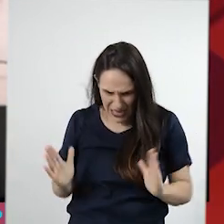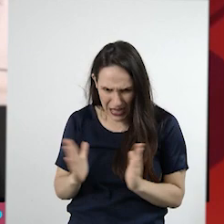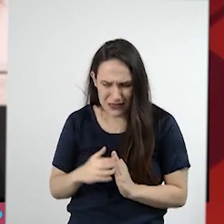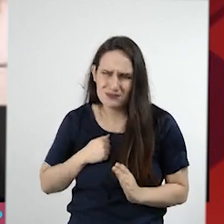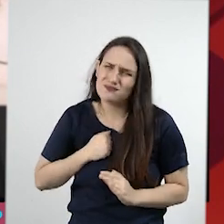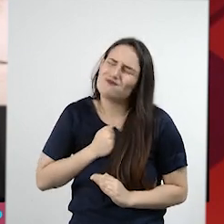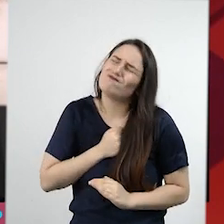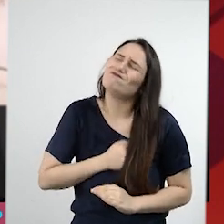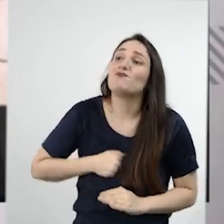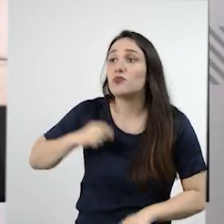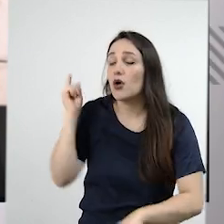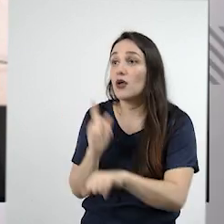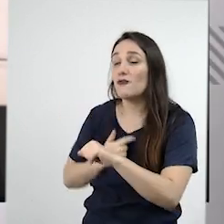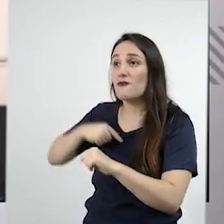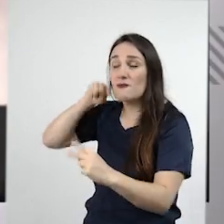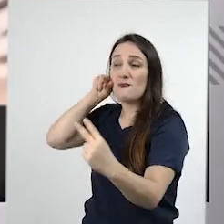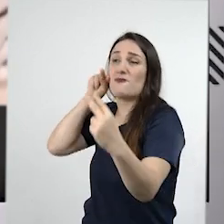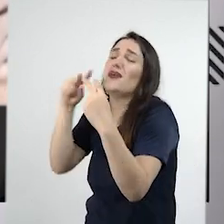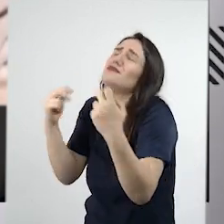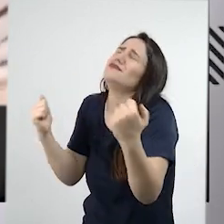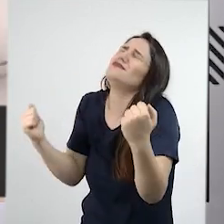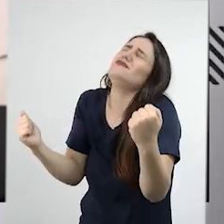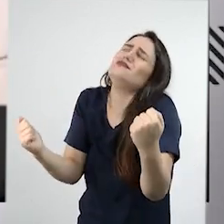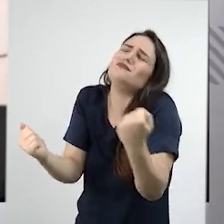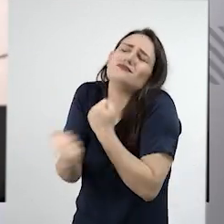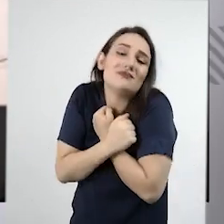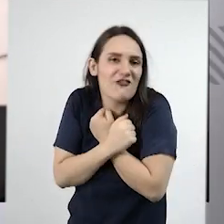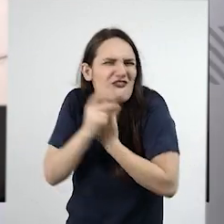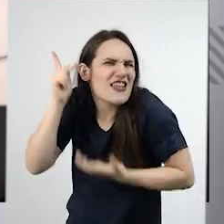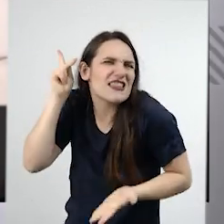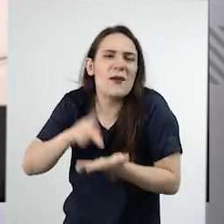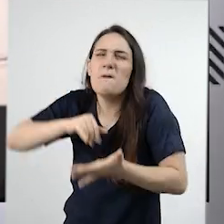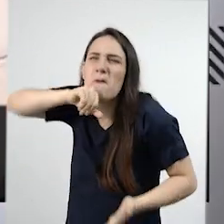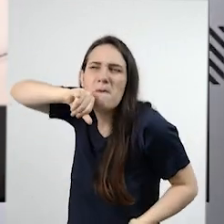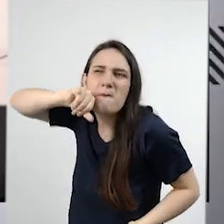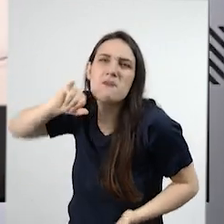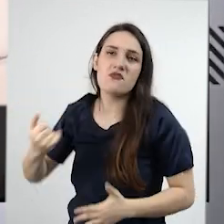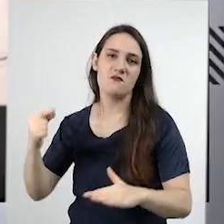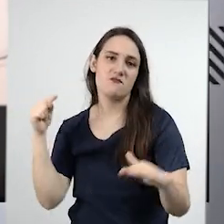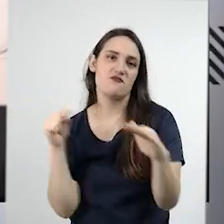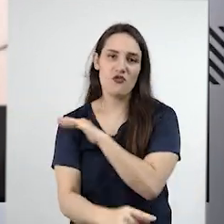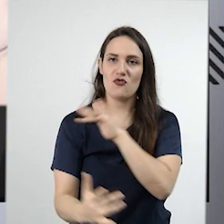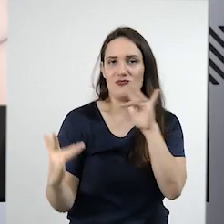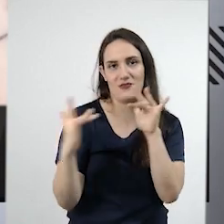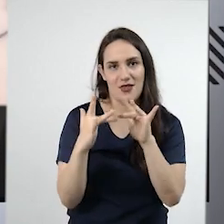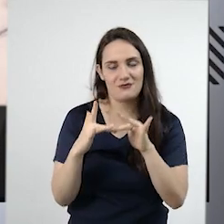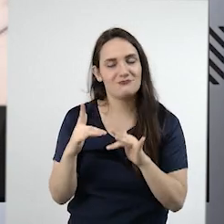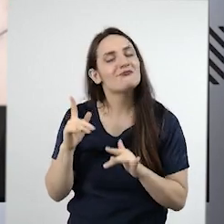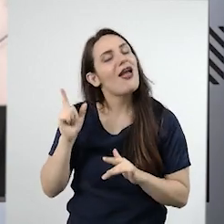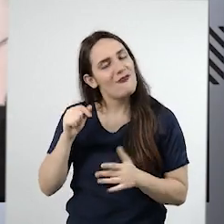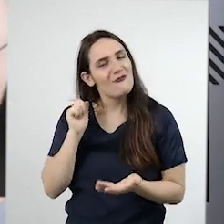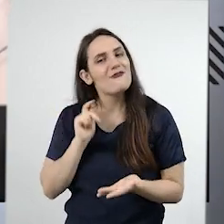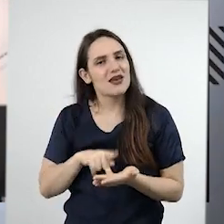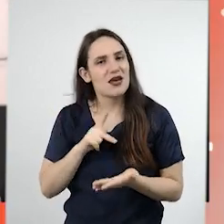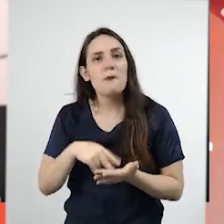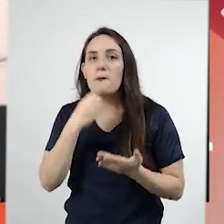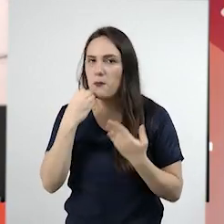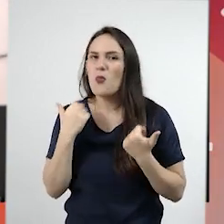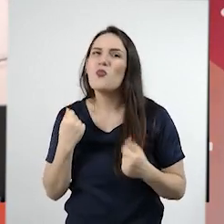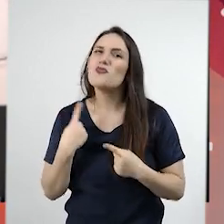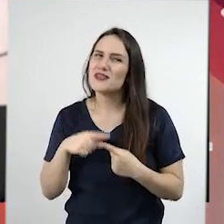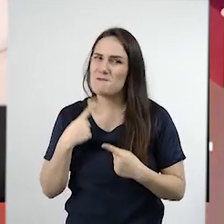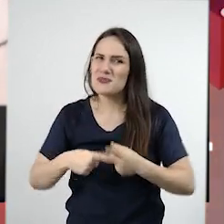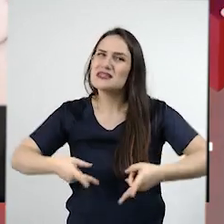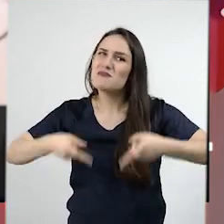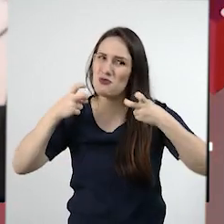visualizar a importância desse contato. O quanto isso é realmente importante para a vida. Essa troca é